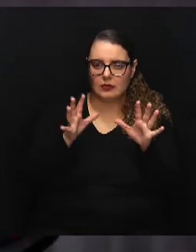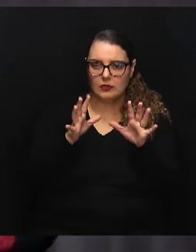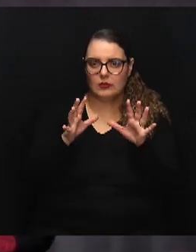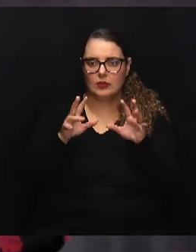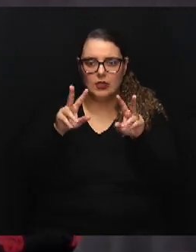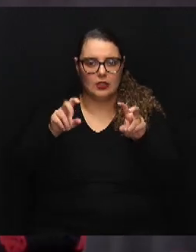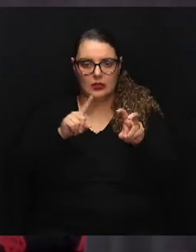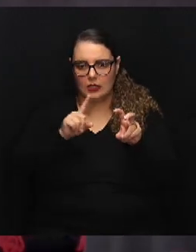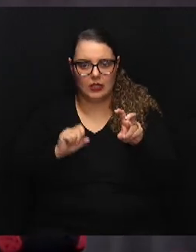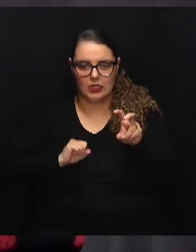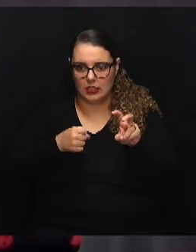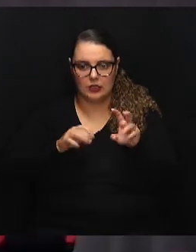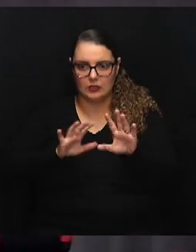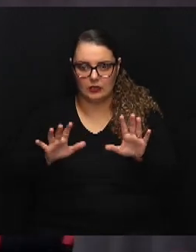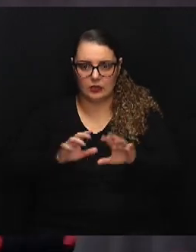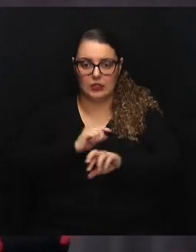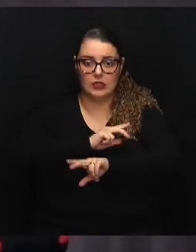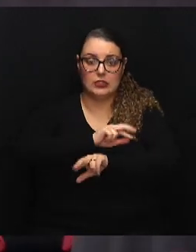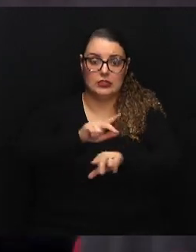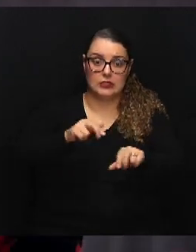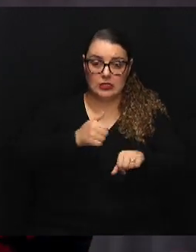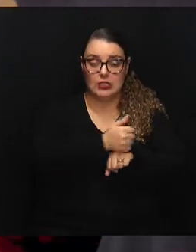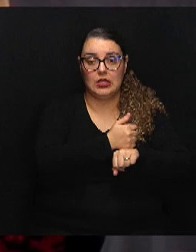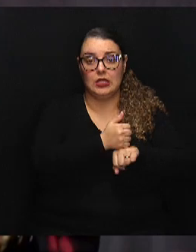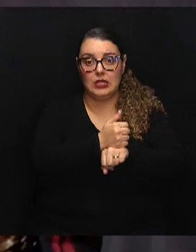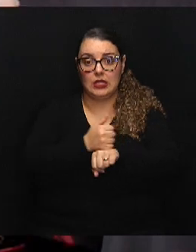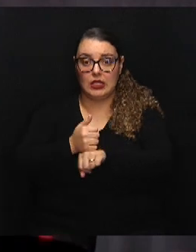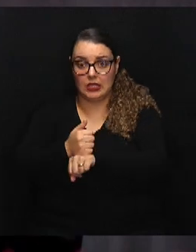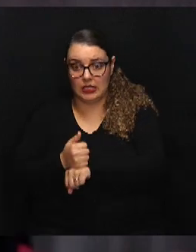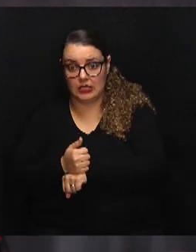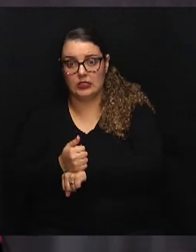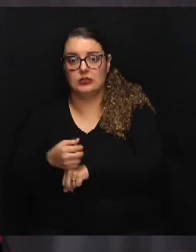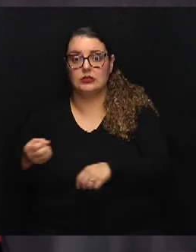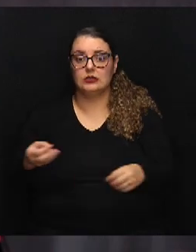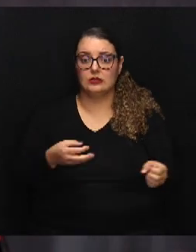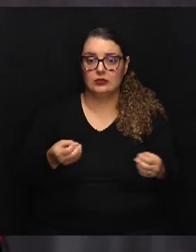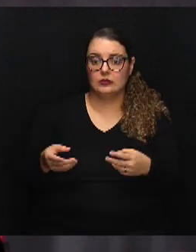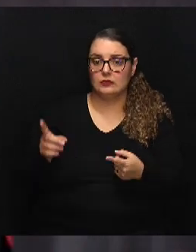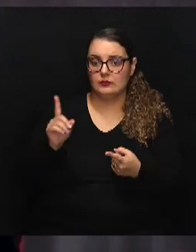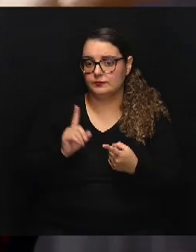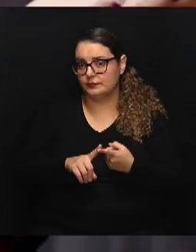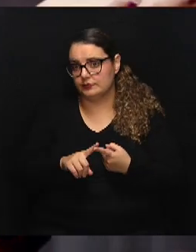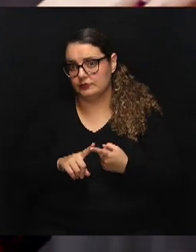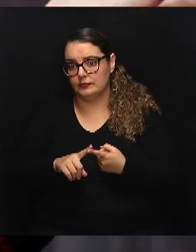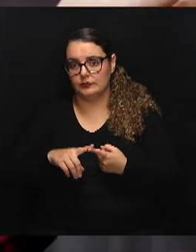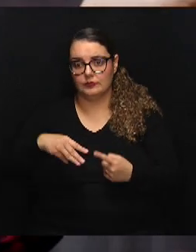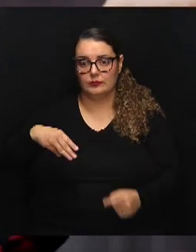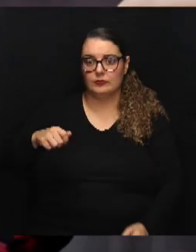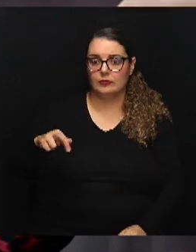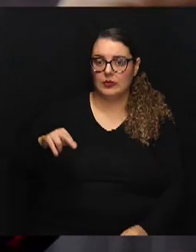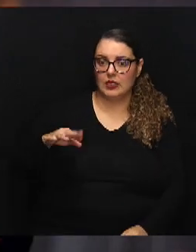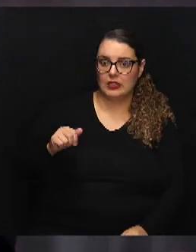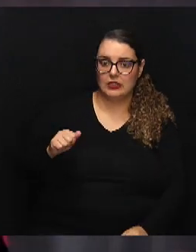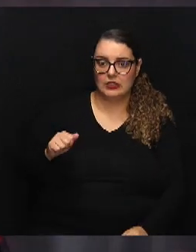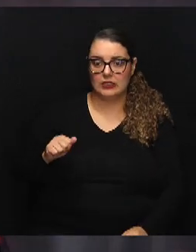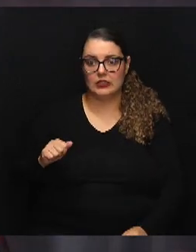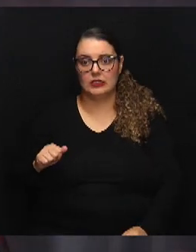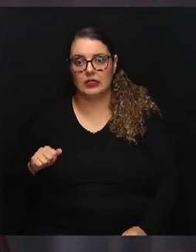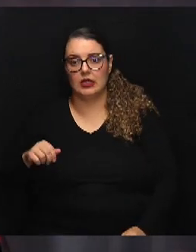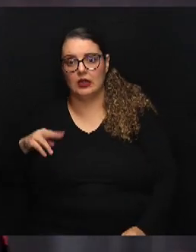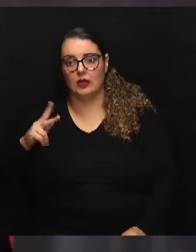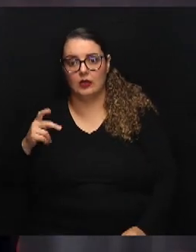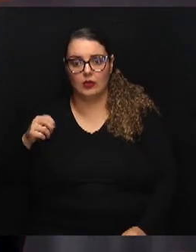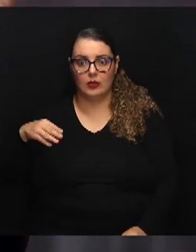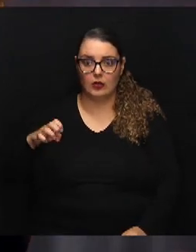estou defendendo aqui, né? Vários profissionais da atualidade, como Maria Homem, uma psicanalista super famosa,